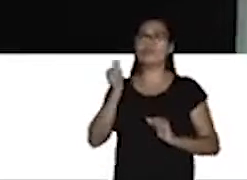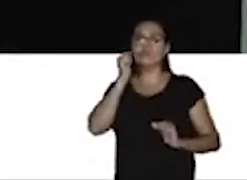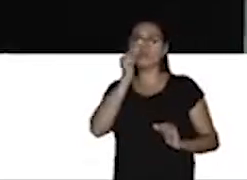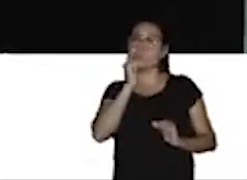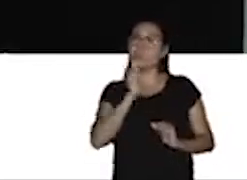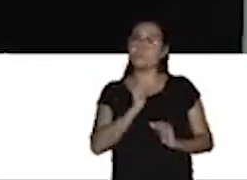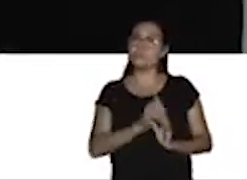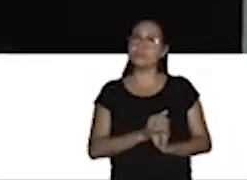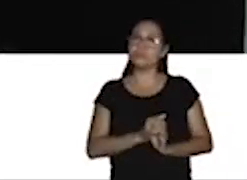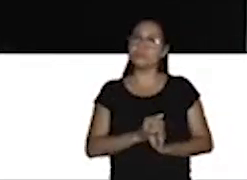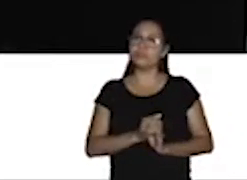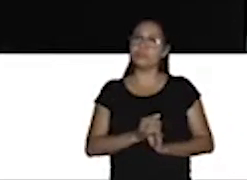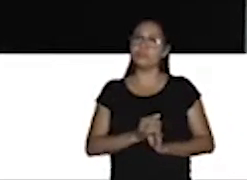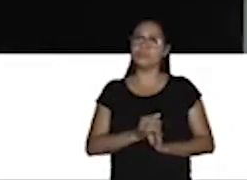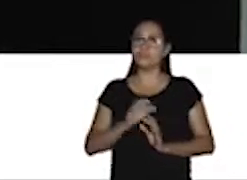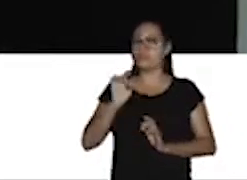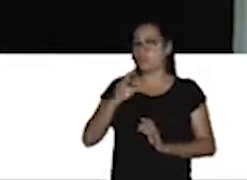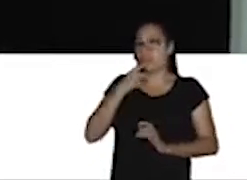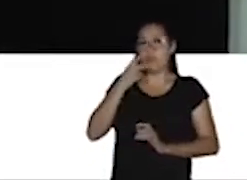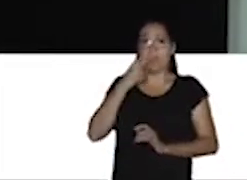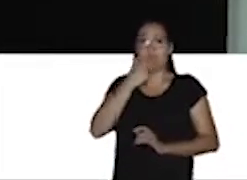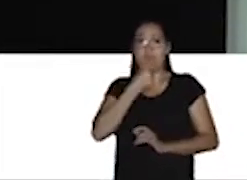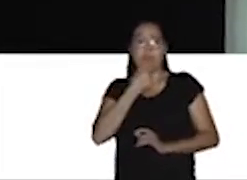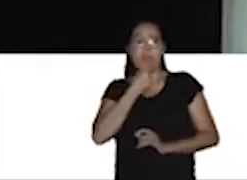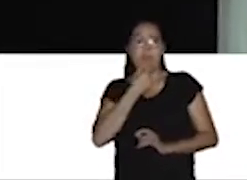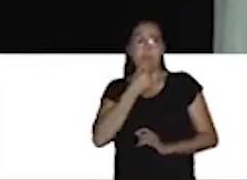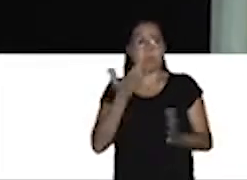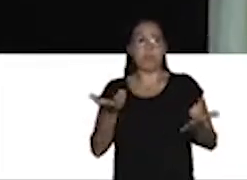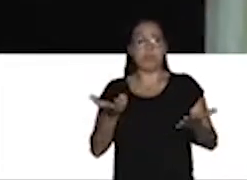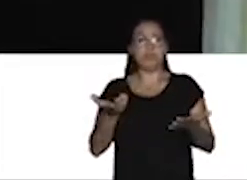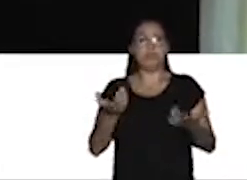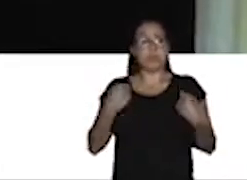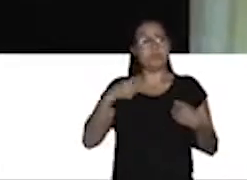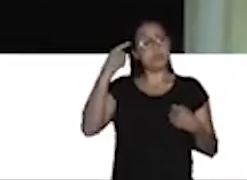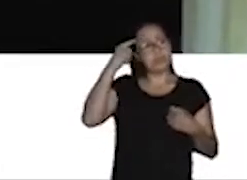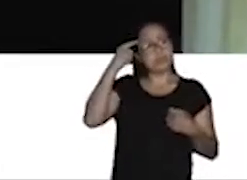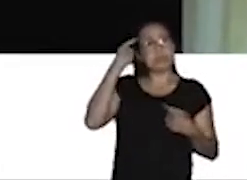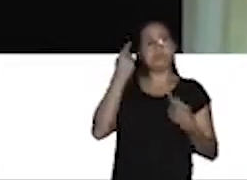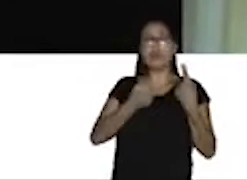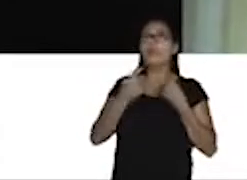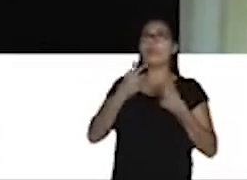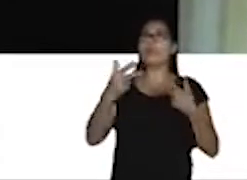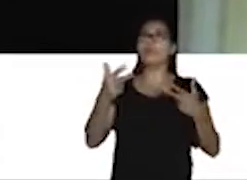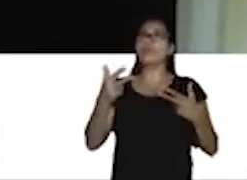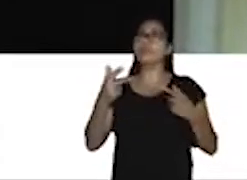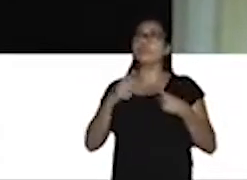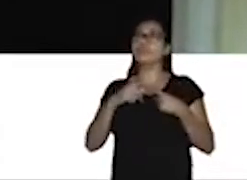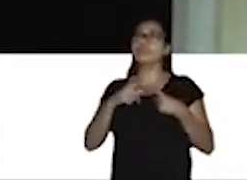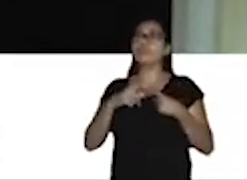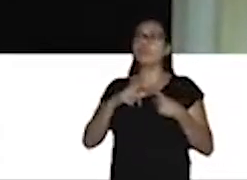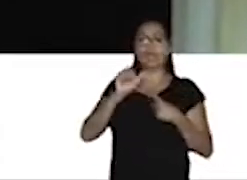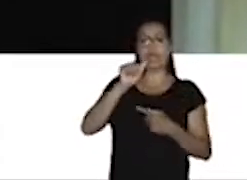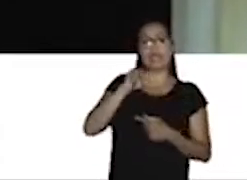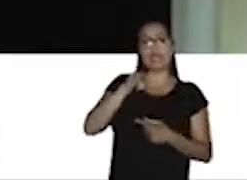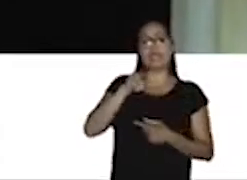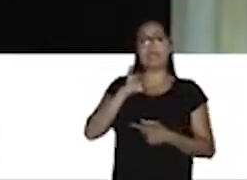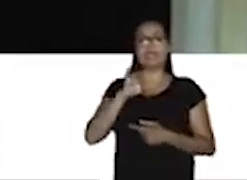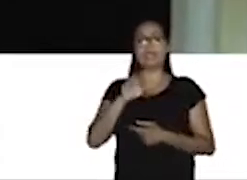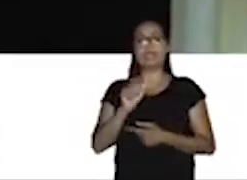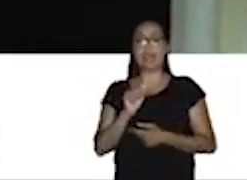isso é importante. Só fala de homem? É verdade, isso é verdade. Vamos pensar. Eu posso fazer uma coisa assim como, tipo, Anitta é